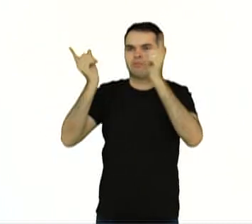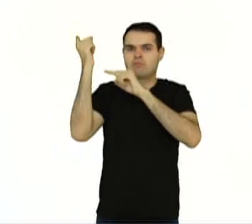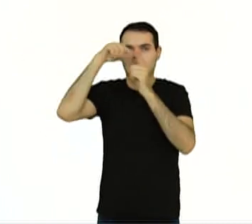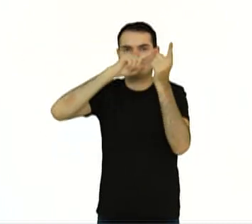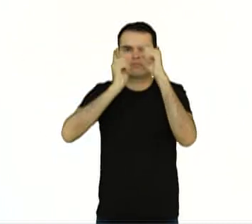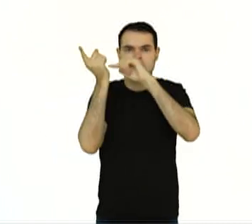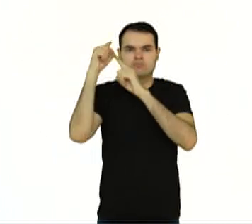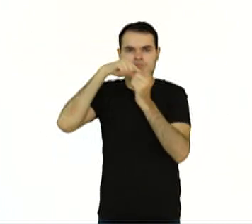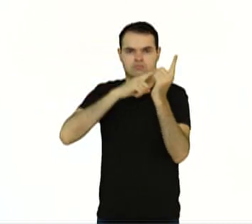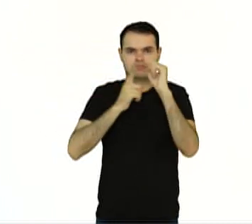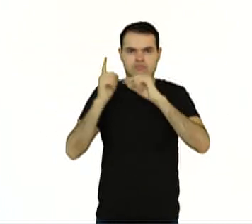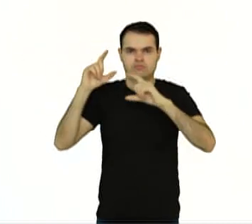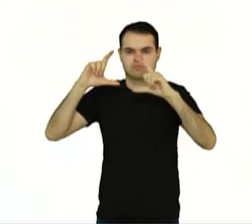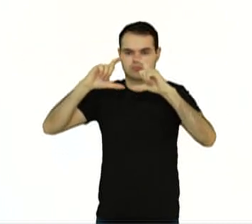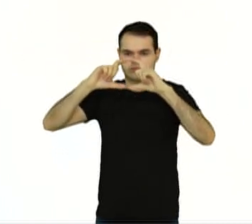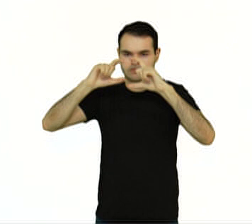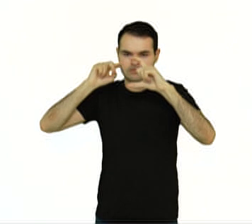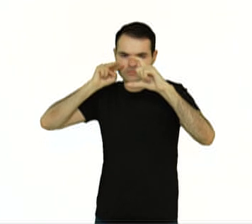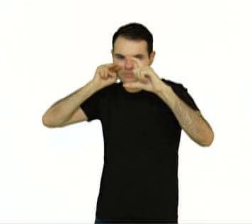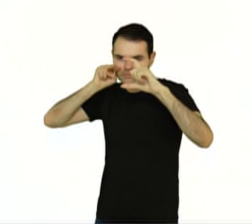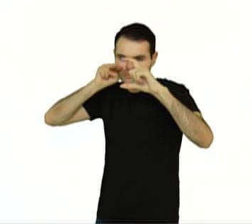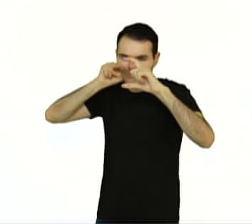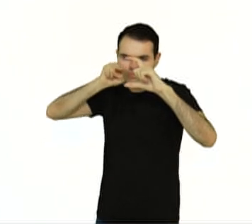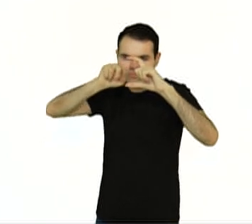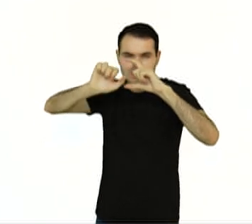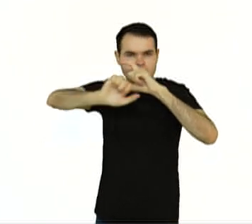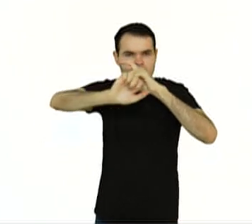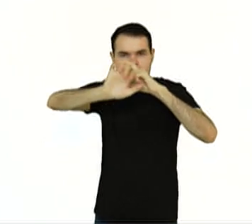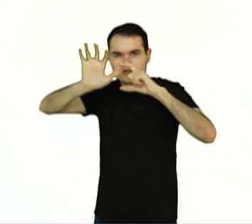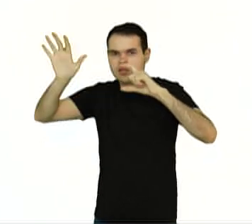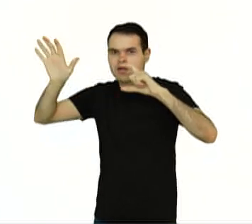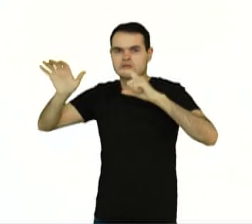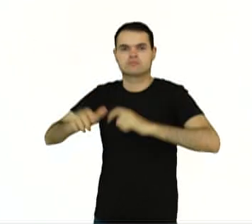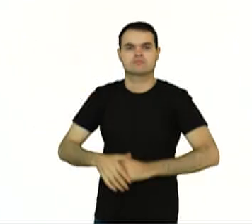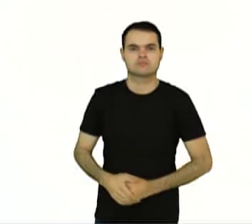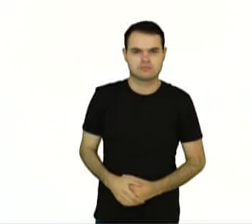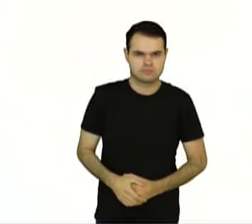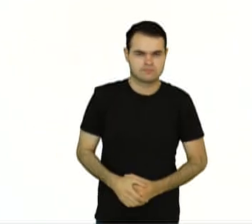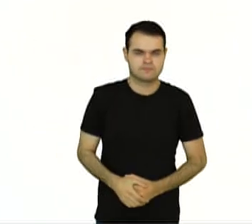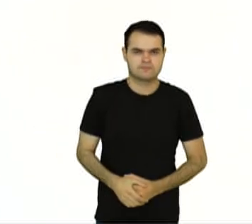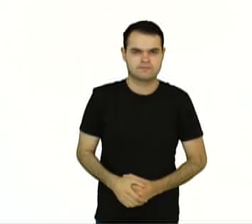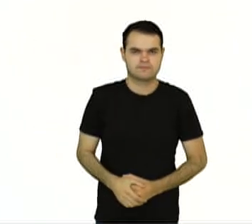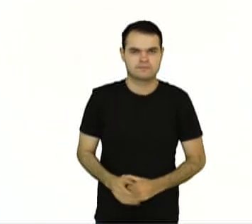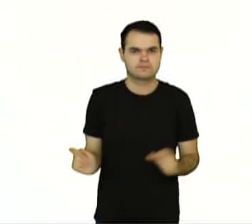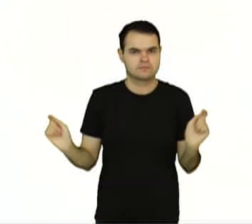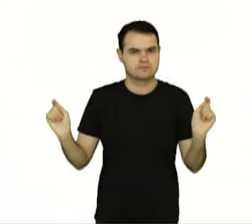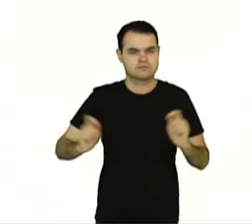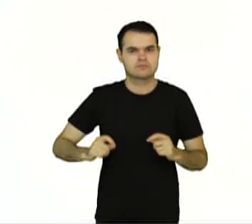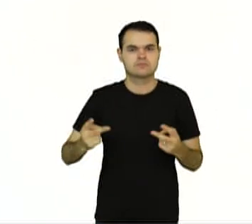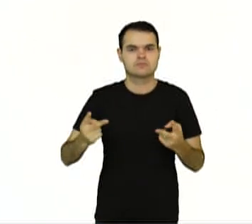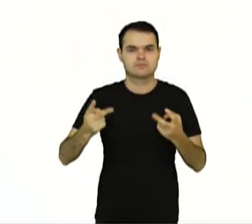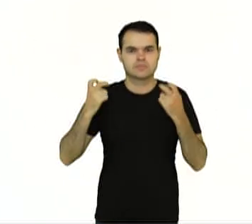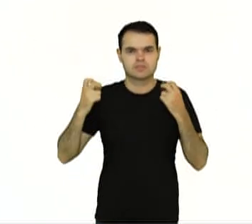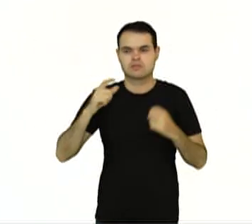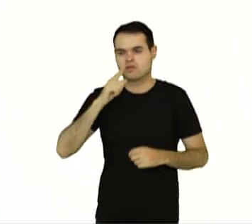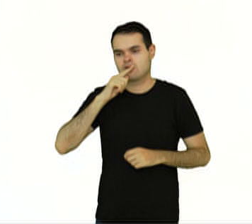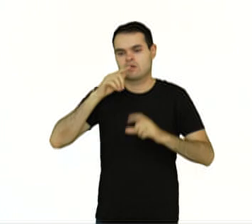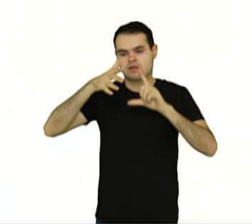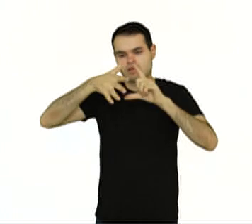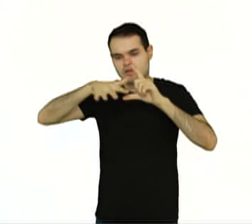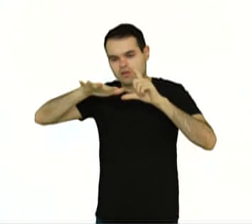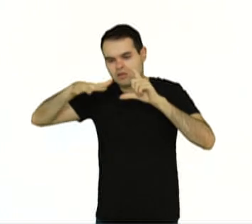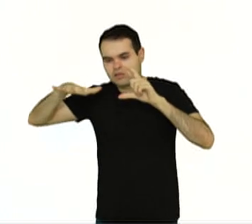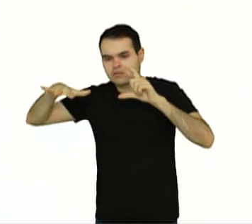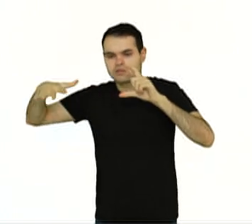você olha a luz por entre a lente, olha a clareza que você tem da imagem. Você consegue ver aquela faixa litorânea, as